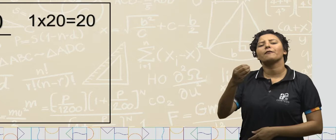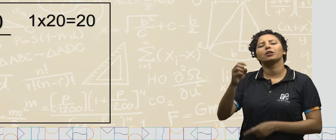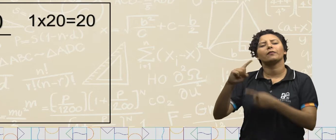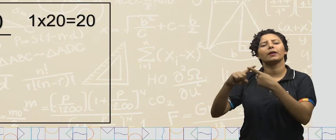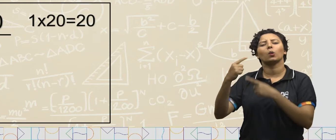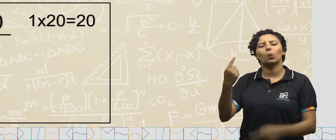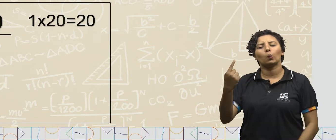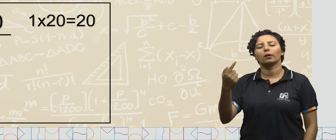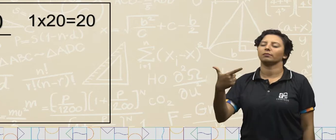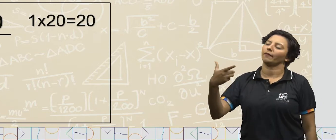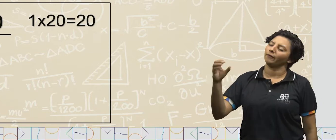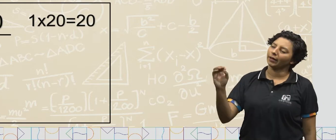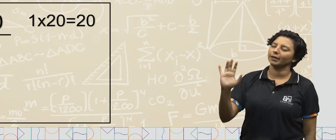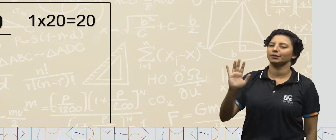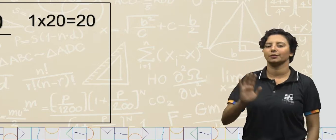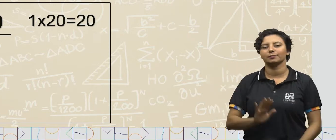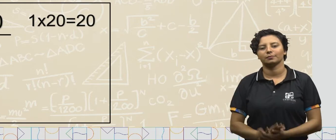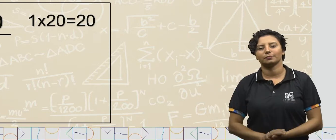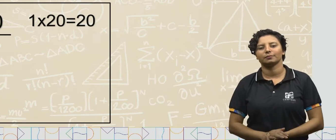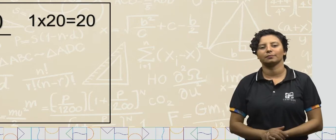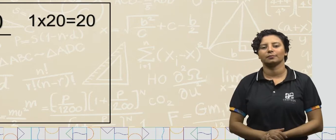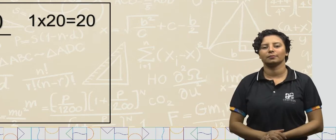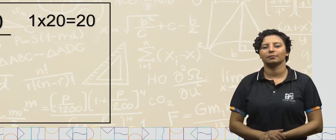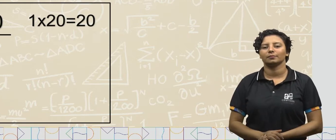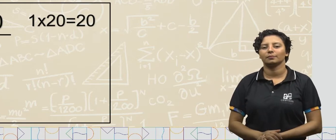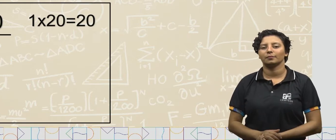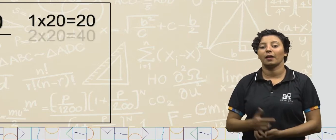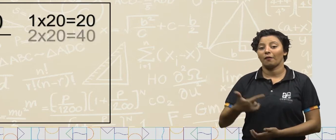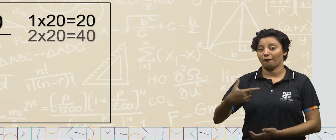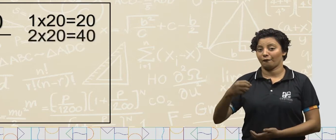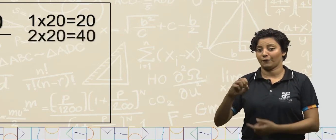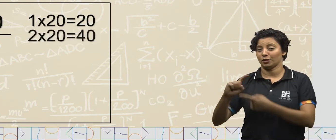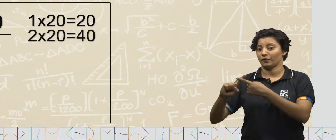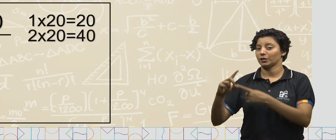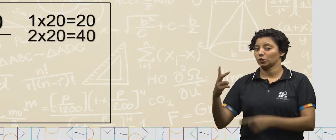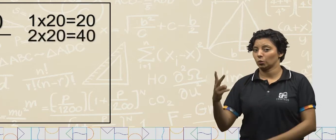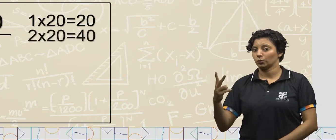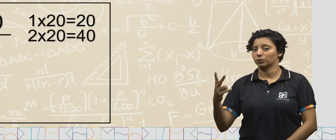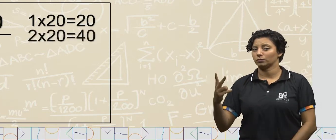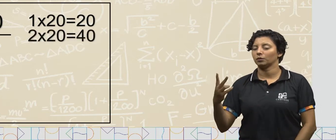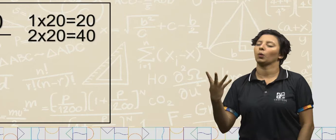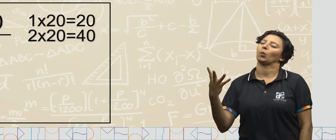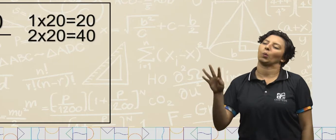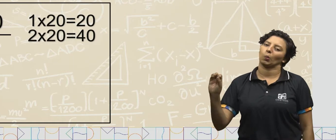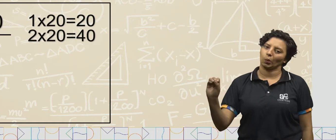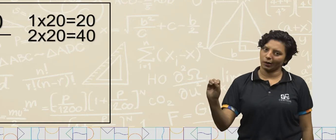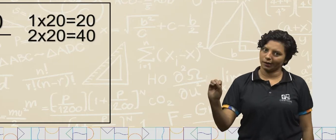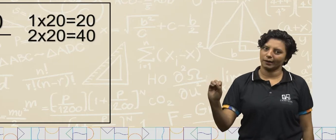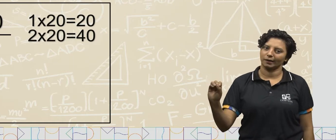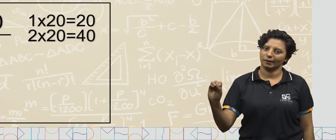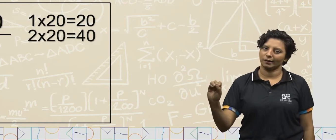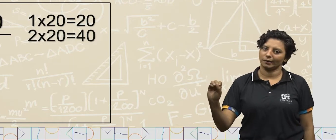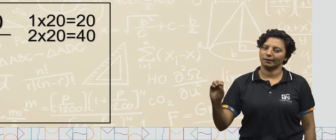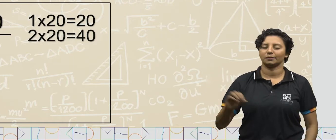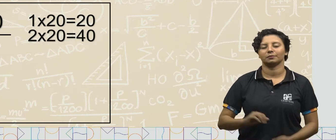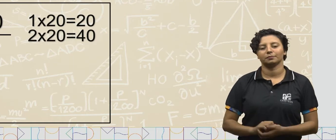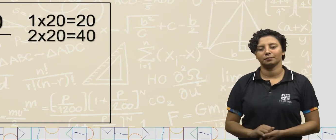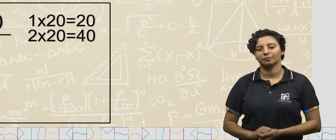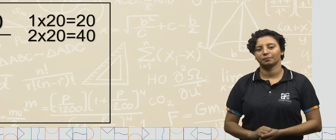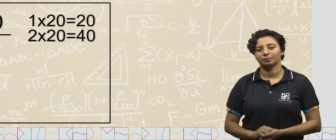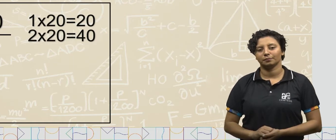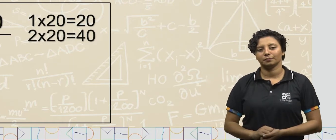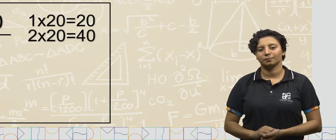mesmo. Depois, multiplicamos 20 por 2. O resultado é